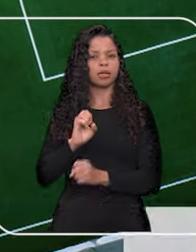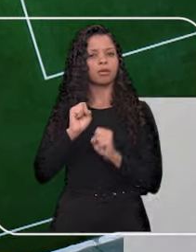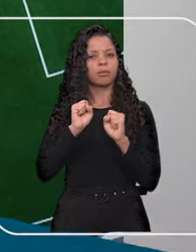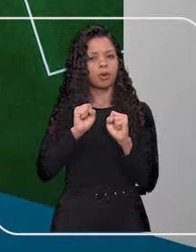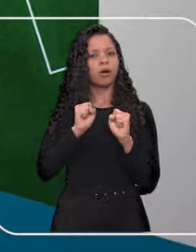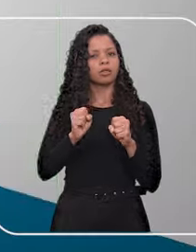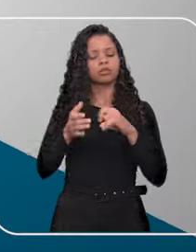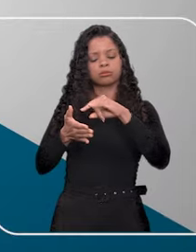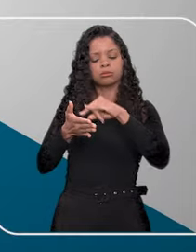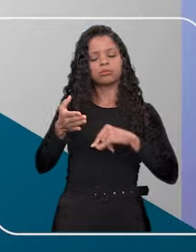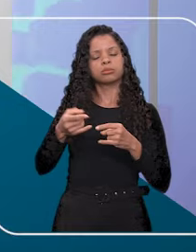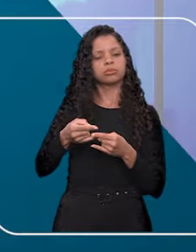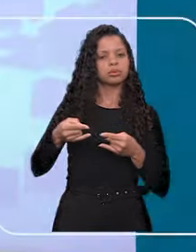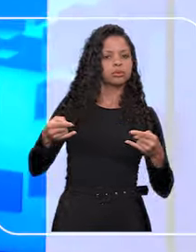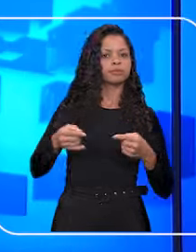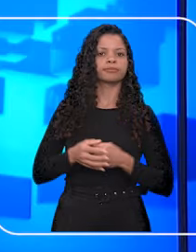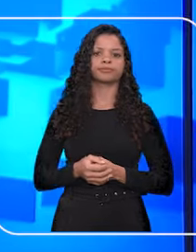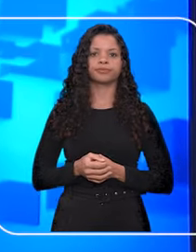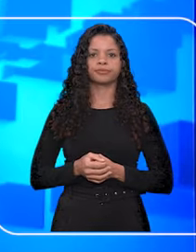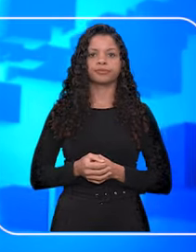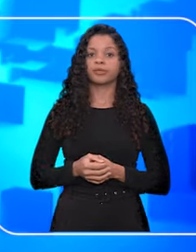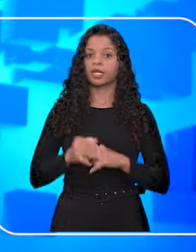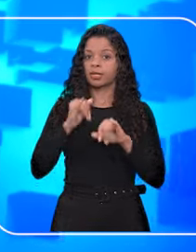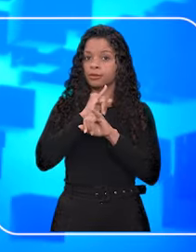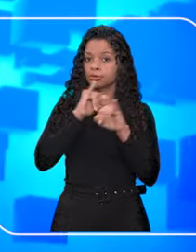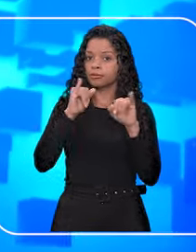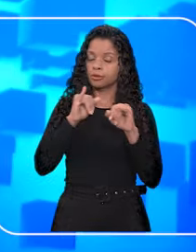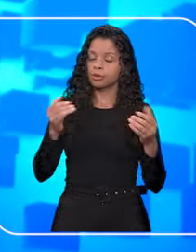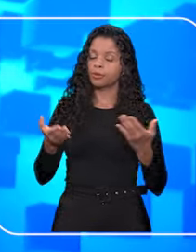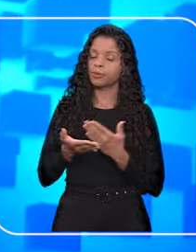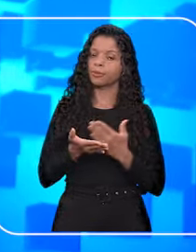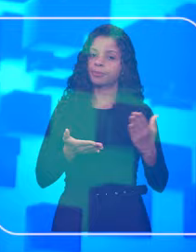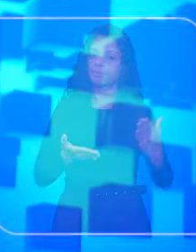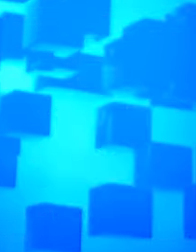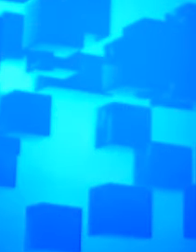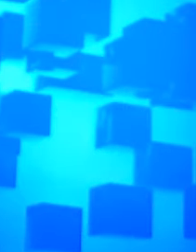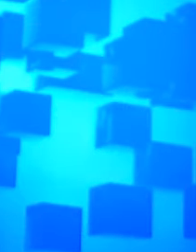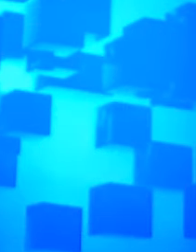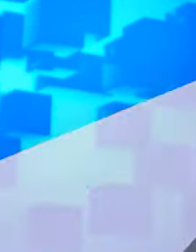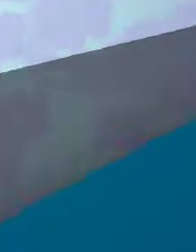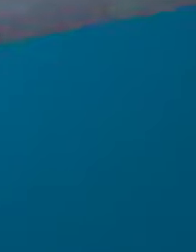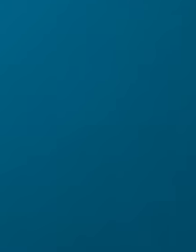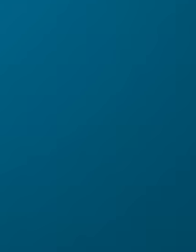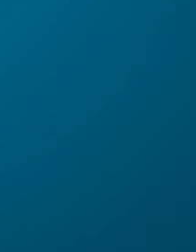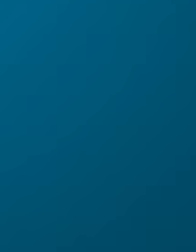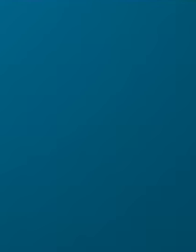bilheteria do evento o STJ notícias já está no